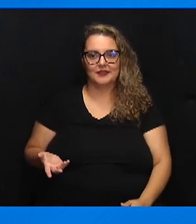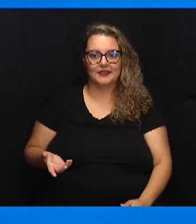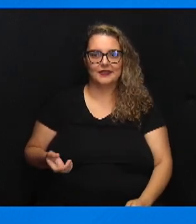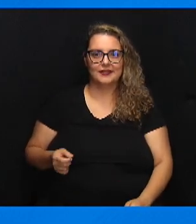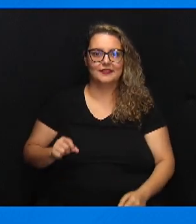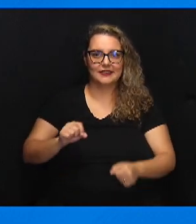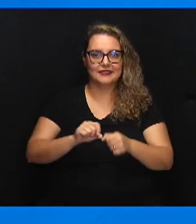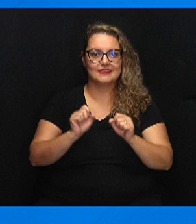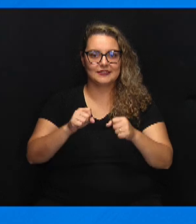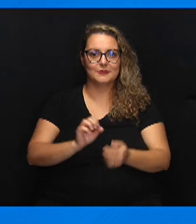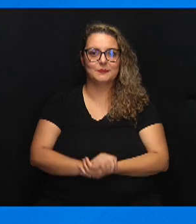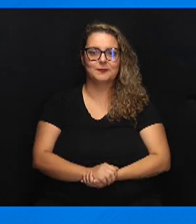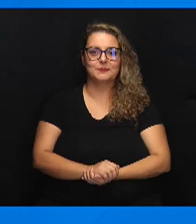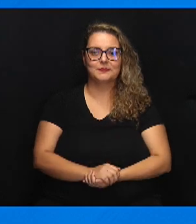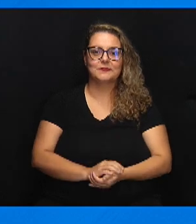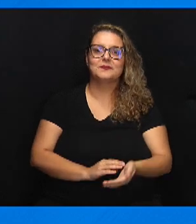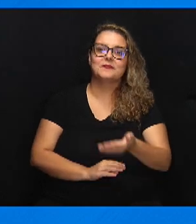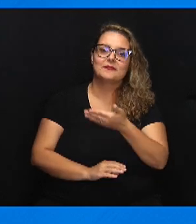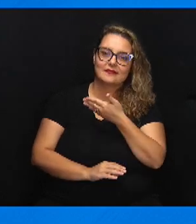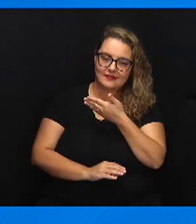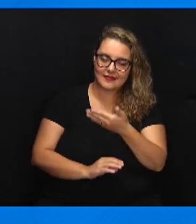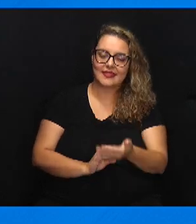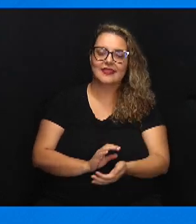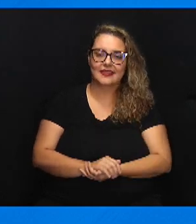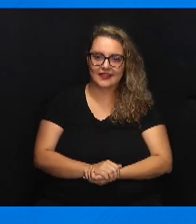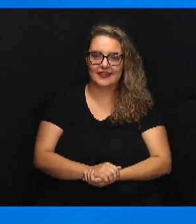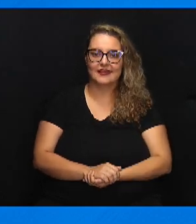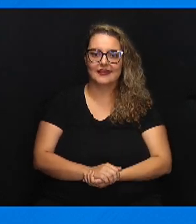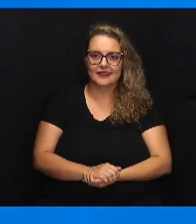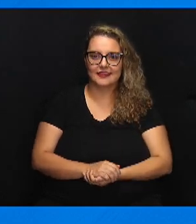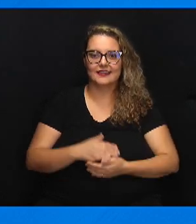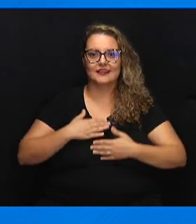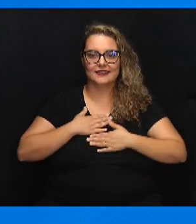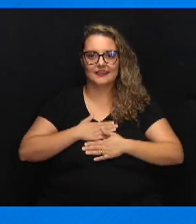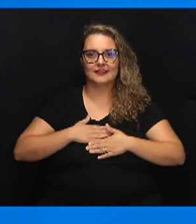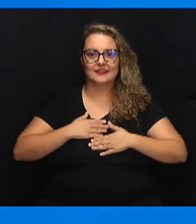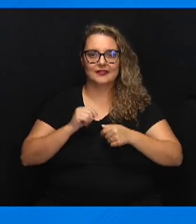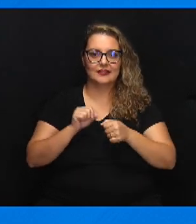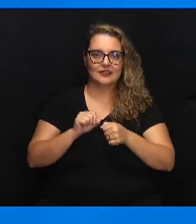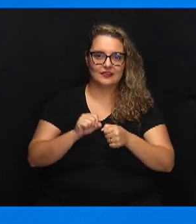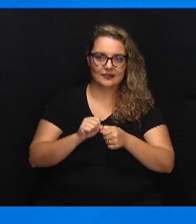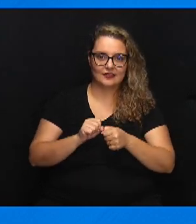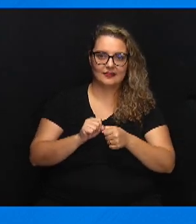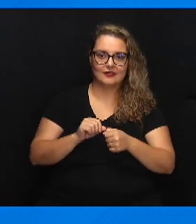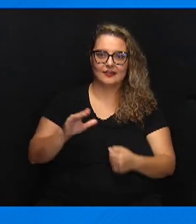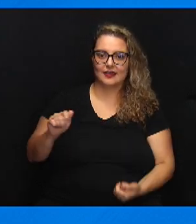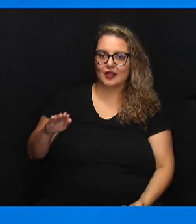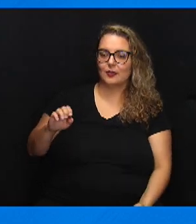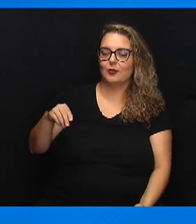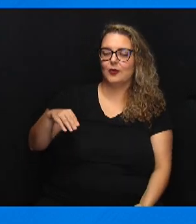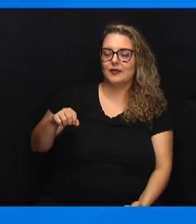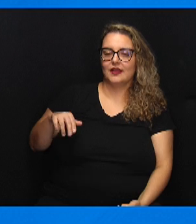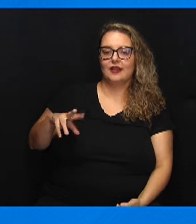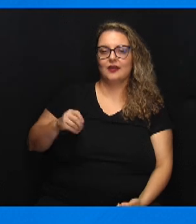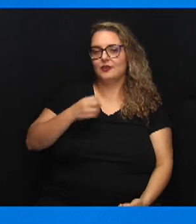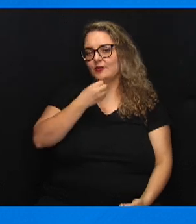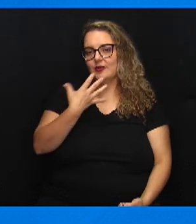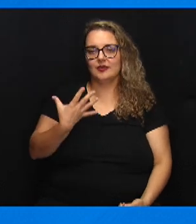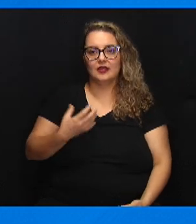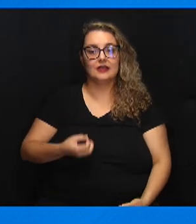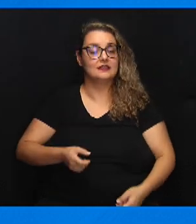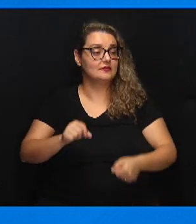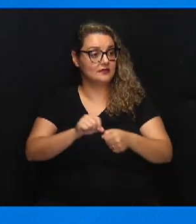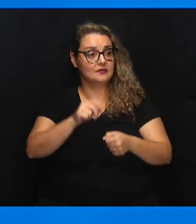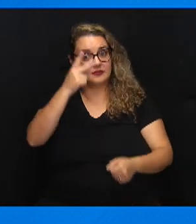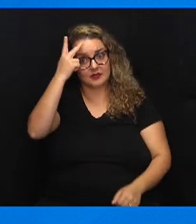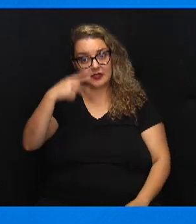É sim. Isso aí foi muito gostoso. Eu faço um carbonara muito bom. E aí quando você faz para você,